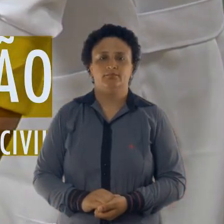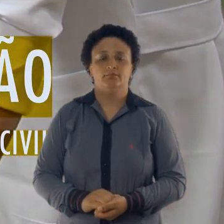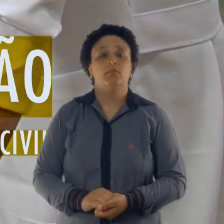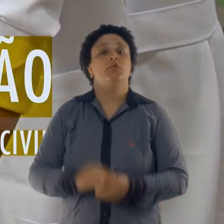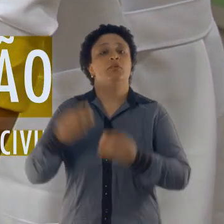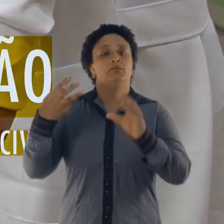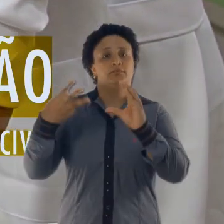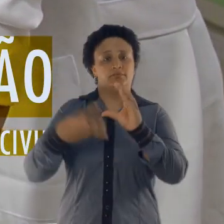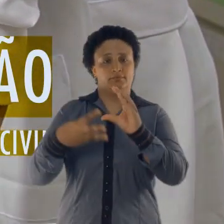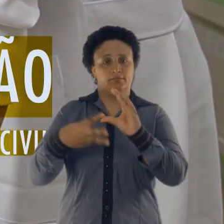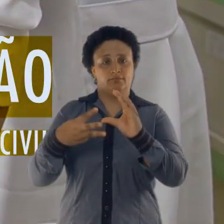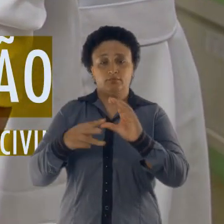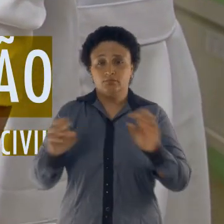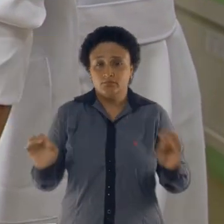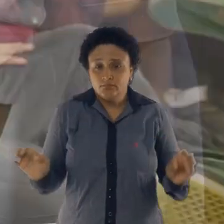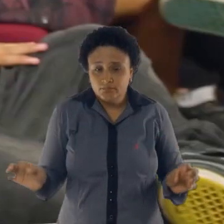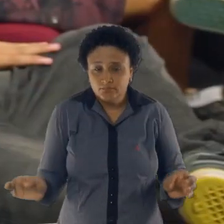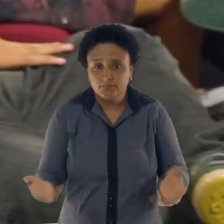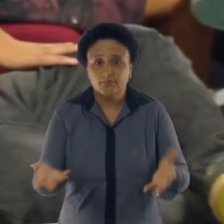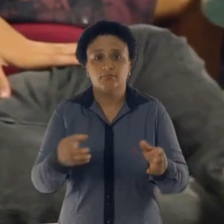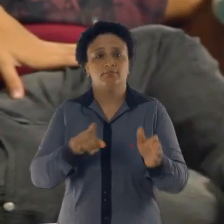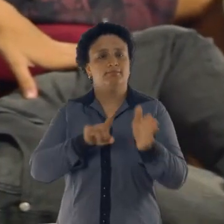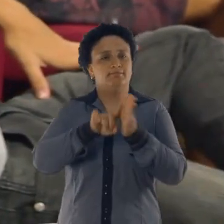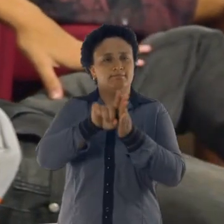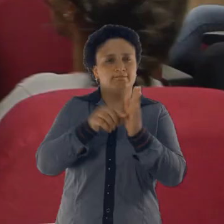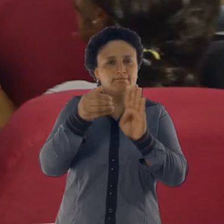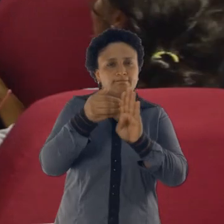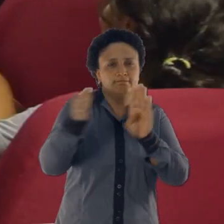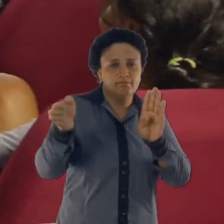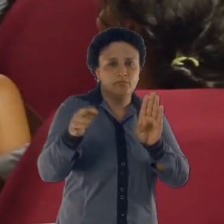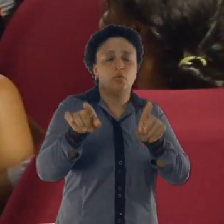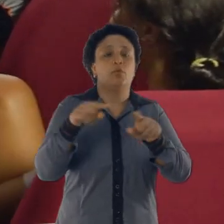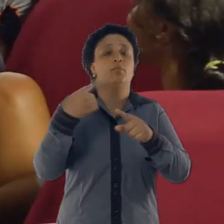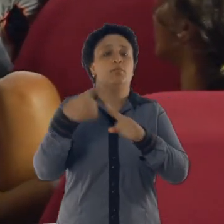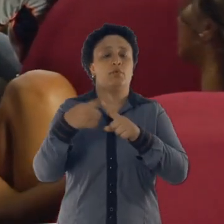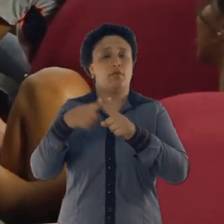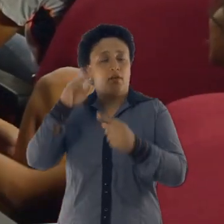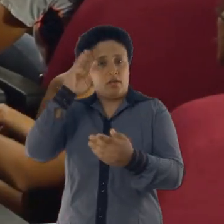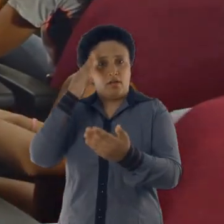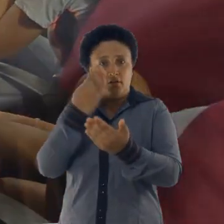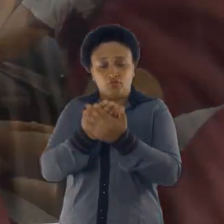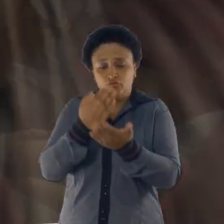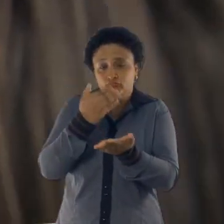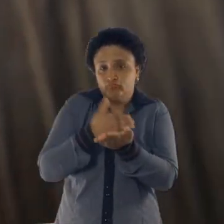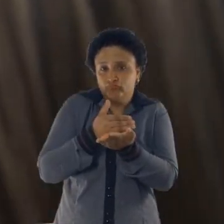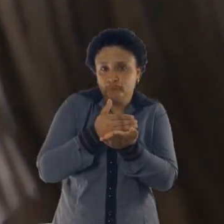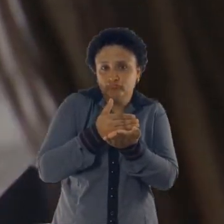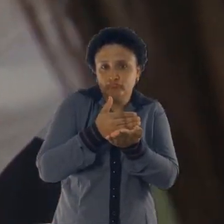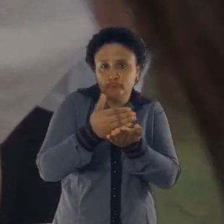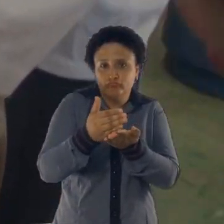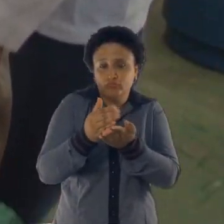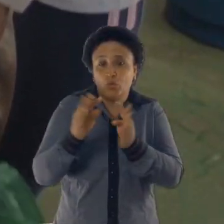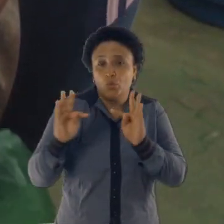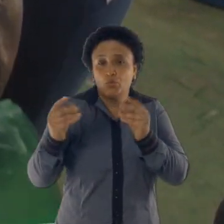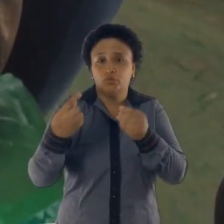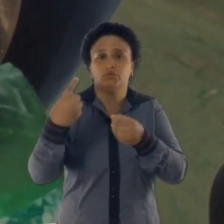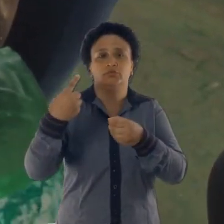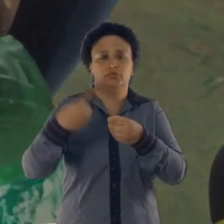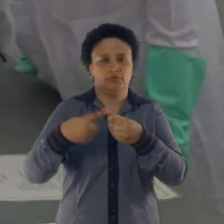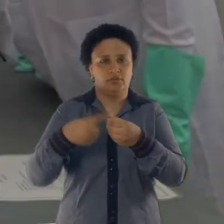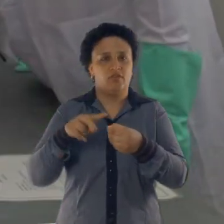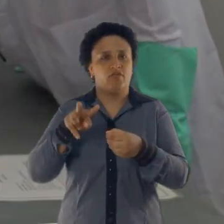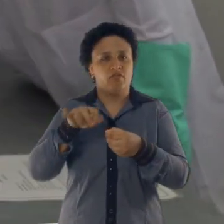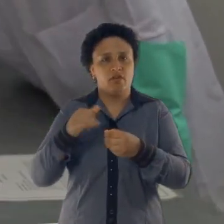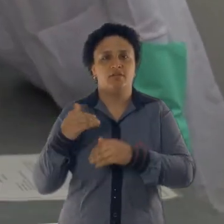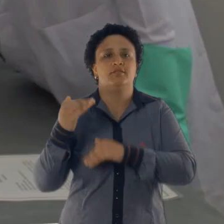A instituição incentiva a pesquisa e a extensão, porque acredita que é a partir delas que o cenário do município vai sendo